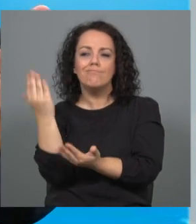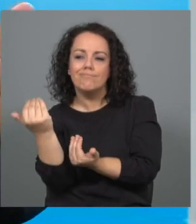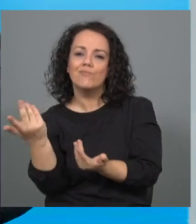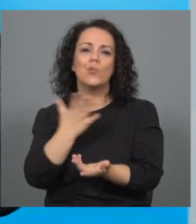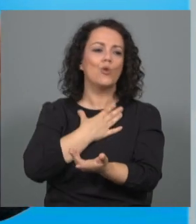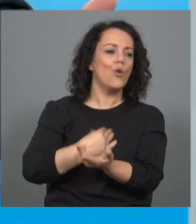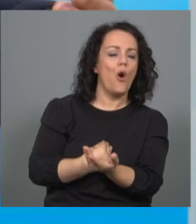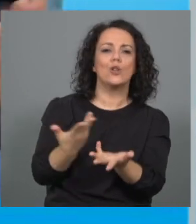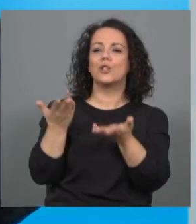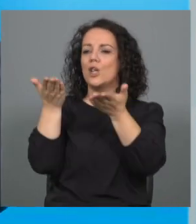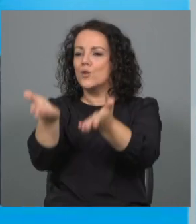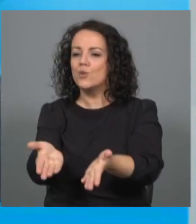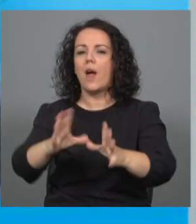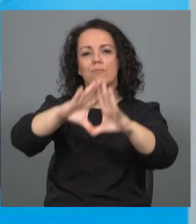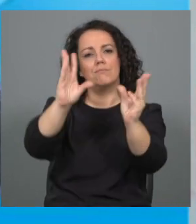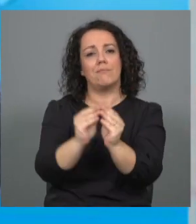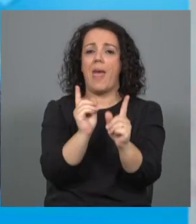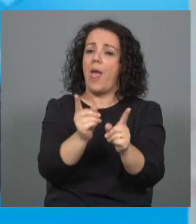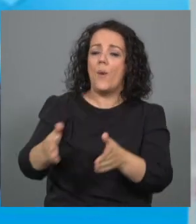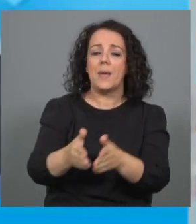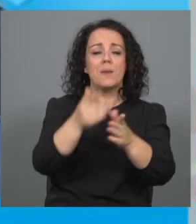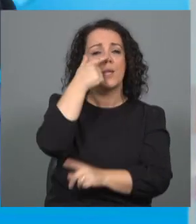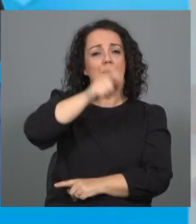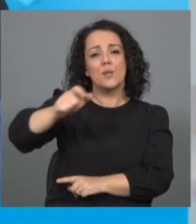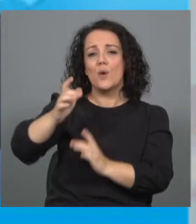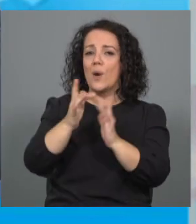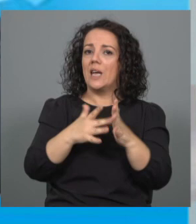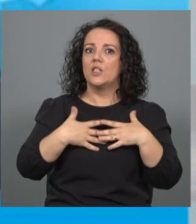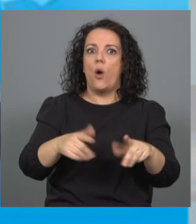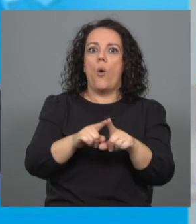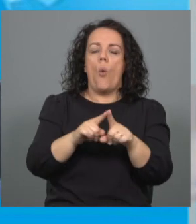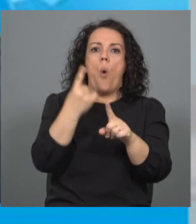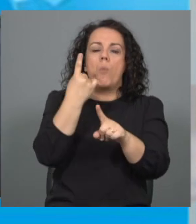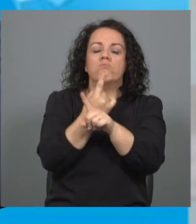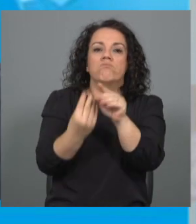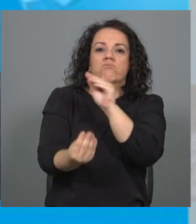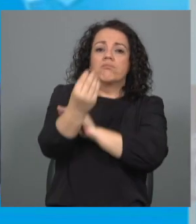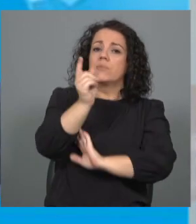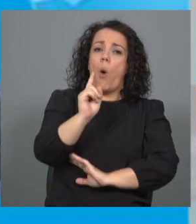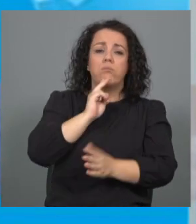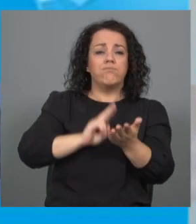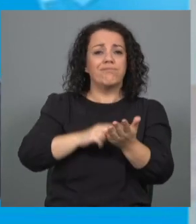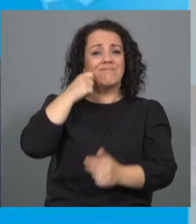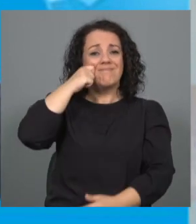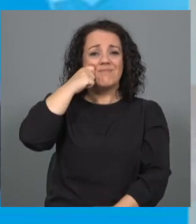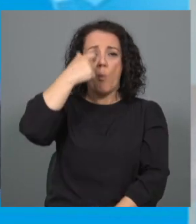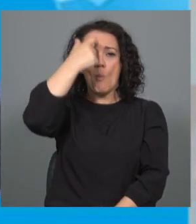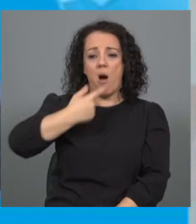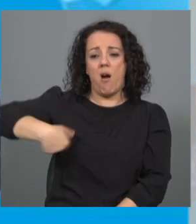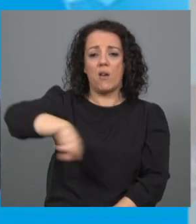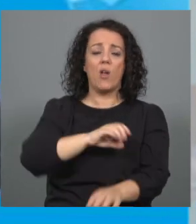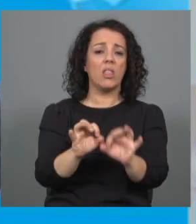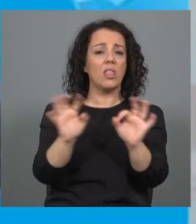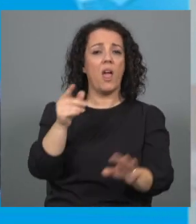gostamos de ajudar, e, portanto, eu creio que isso é o caminho cristão. Não é nada estratosférico, é da nossa realidade humana, tal como Jesus soube